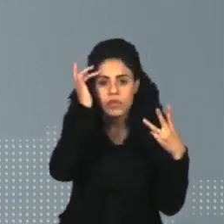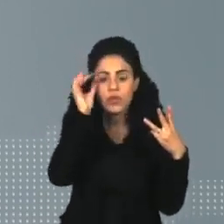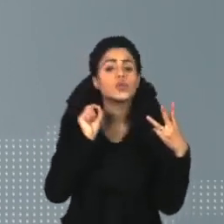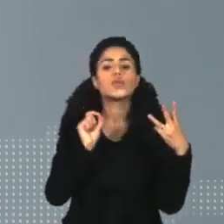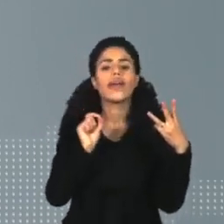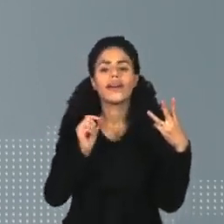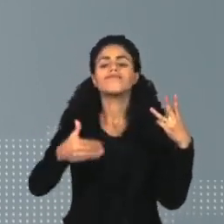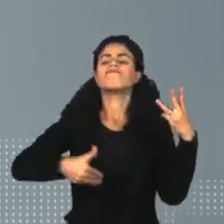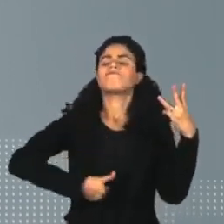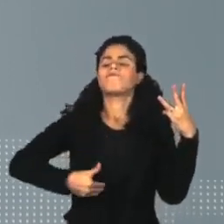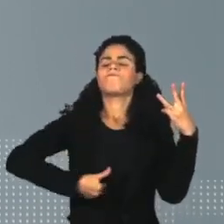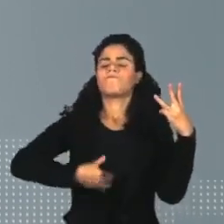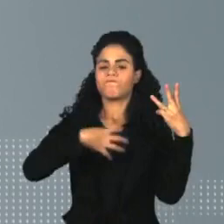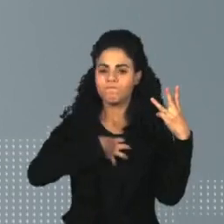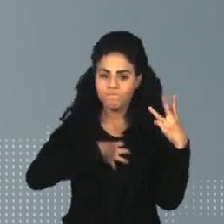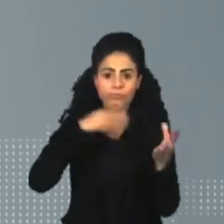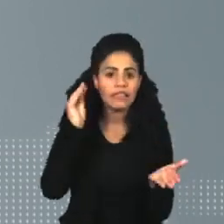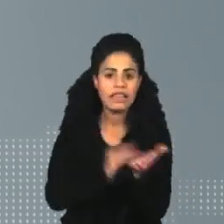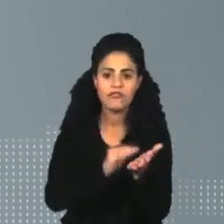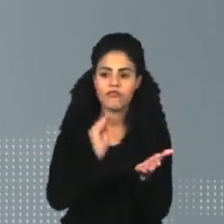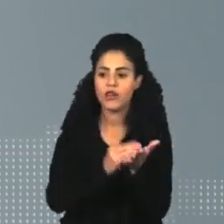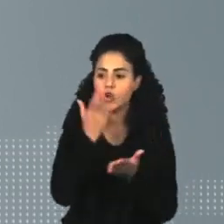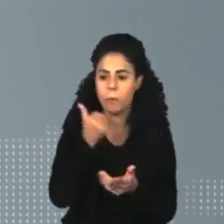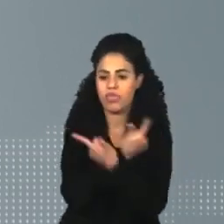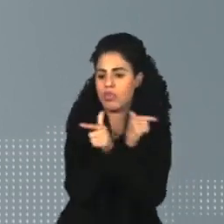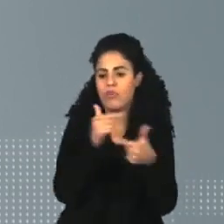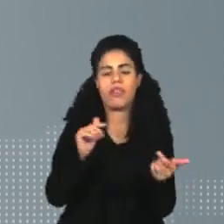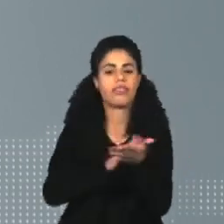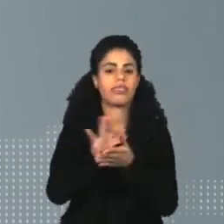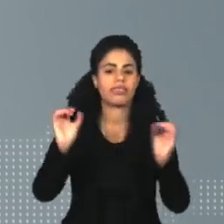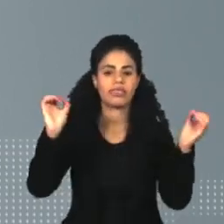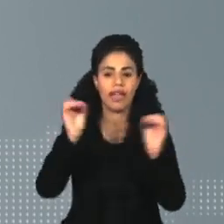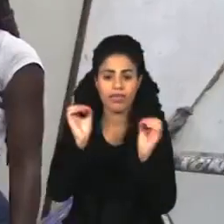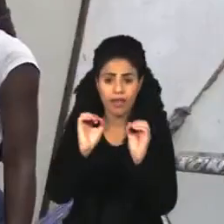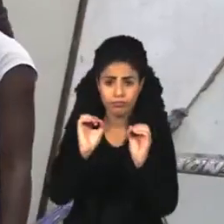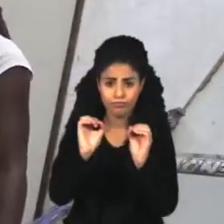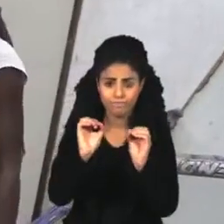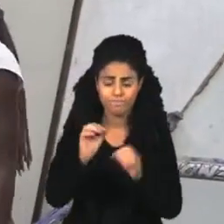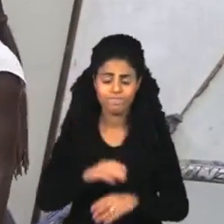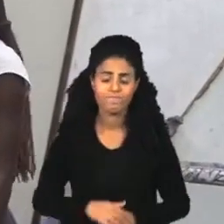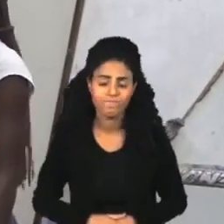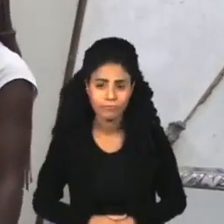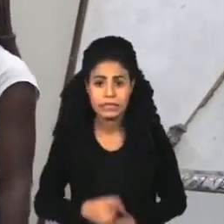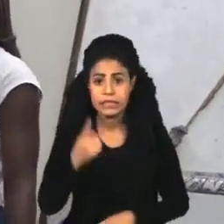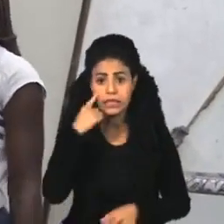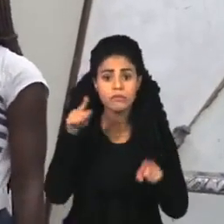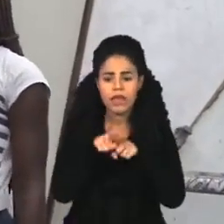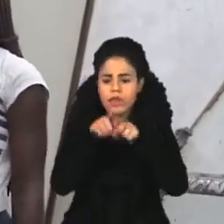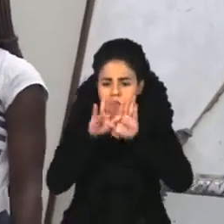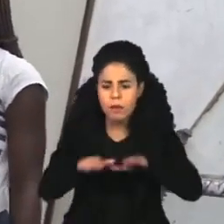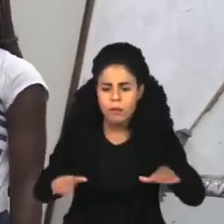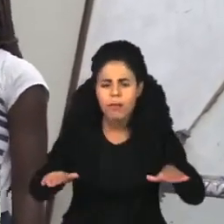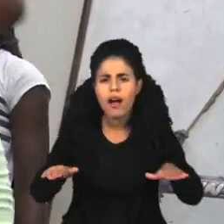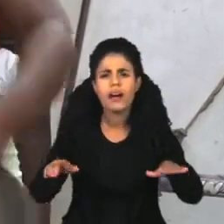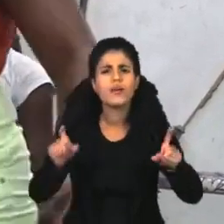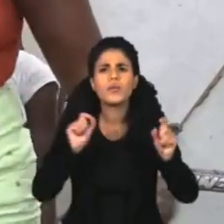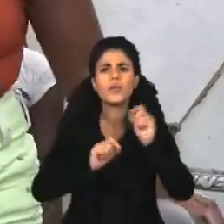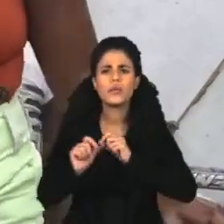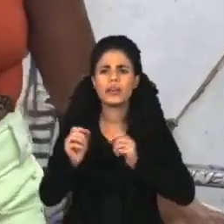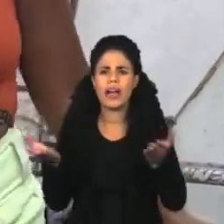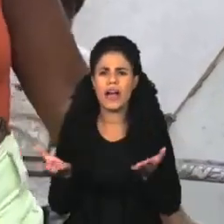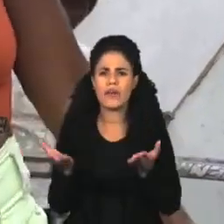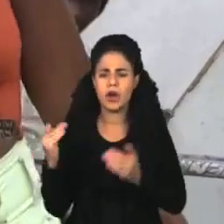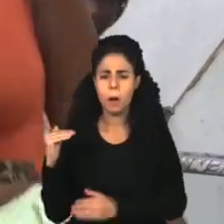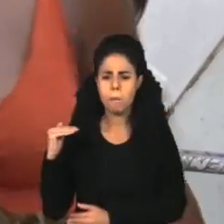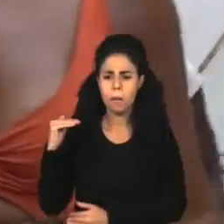fome e sem os nutrientes necessários para se manterem saudáveis, inclusive crianças, em plena